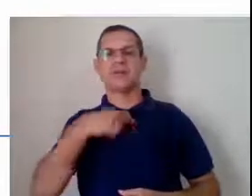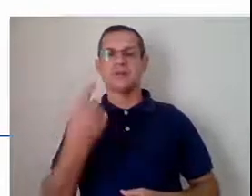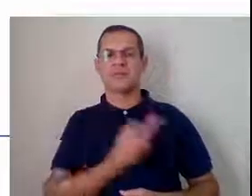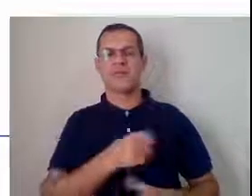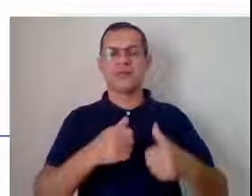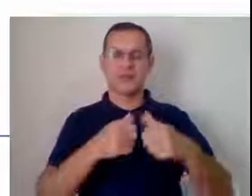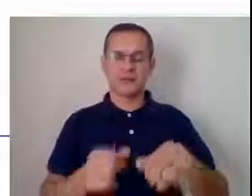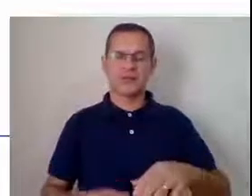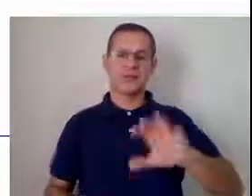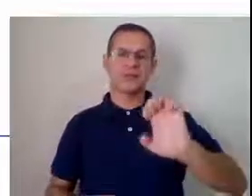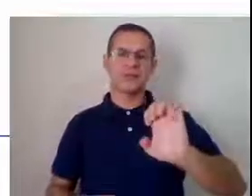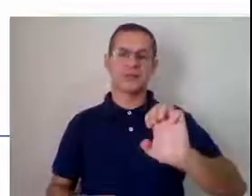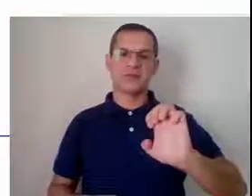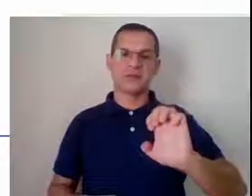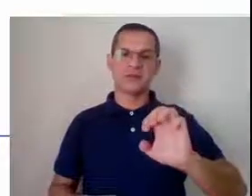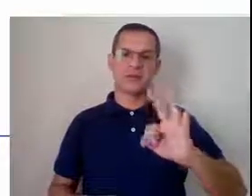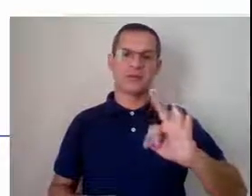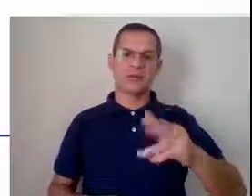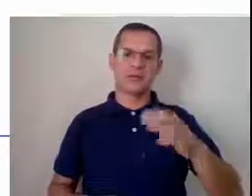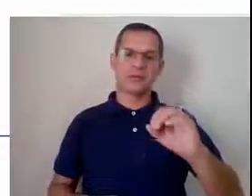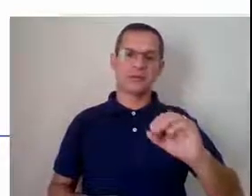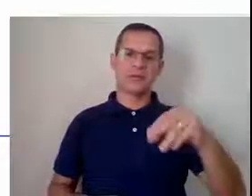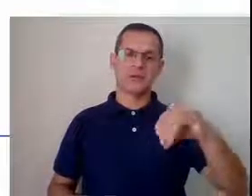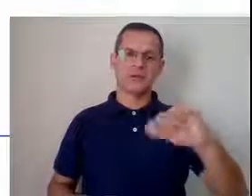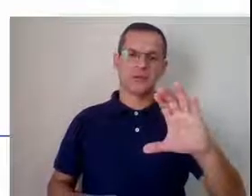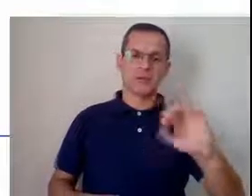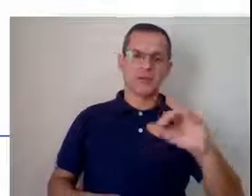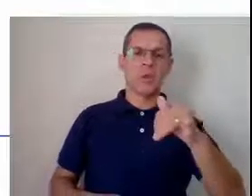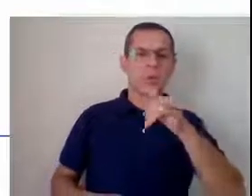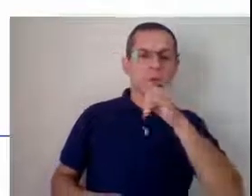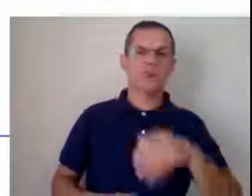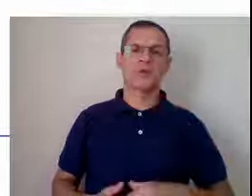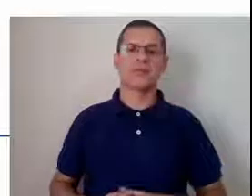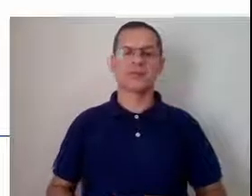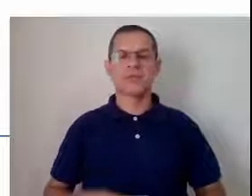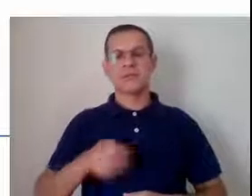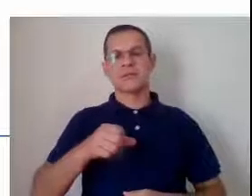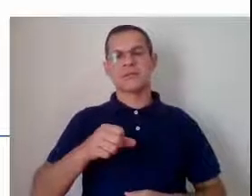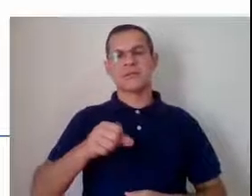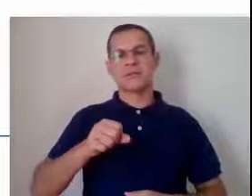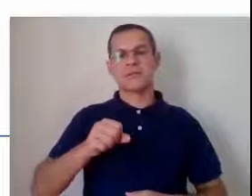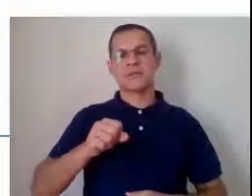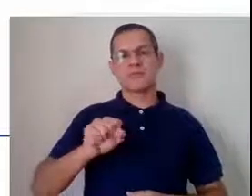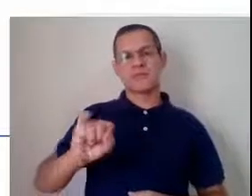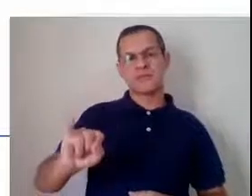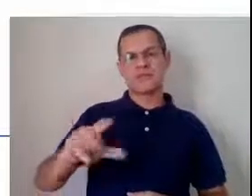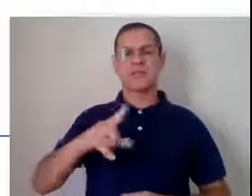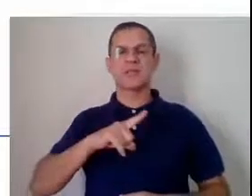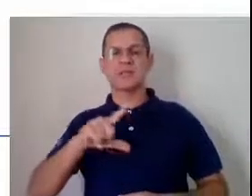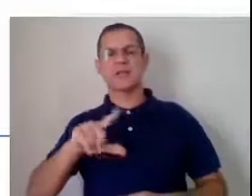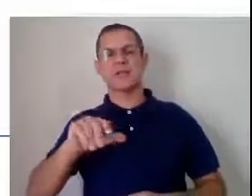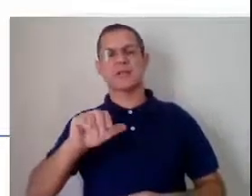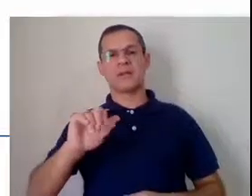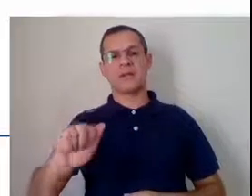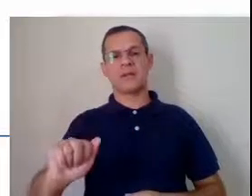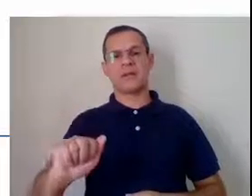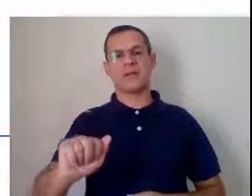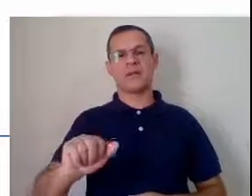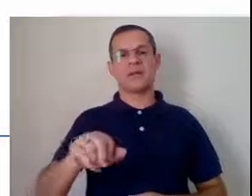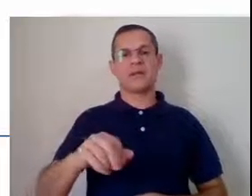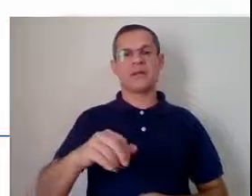temos esse E com traço no meio. Por exemplo, se A, nós temos 1, 10, 13,